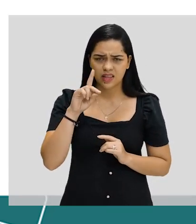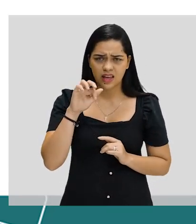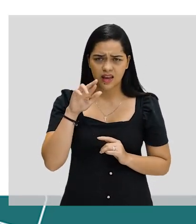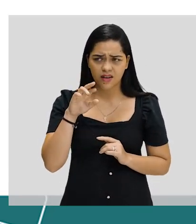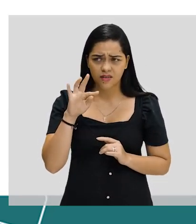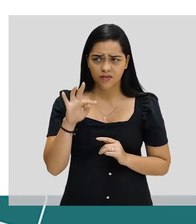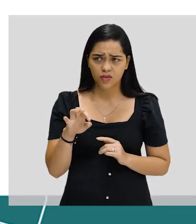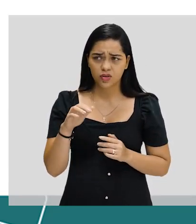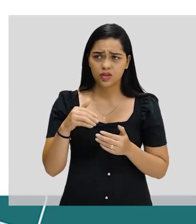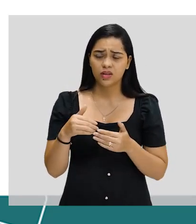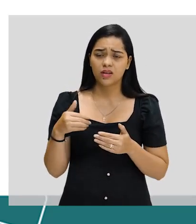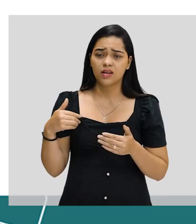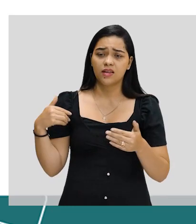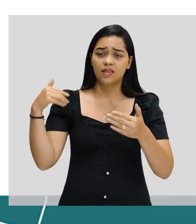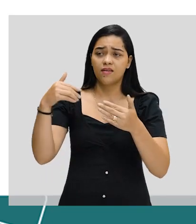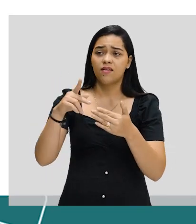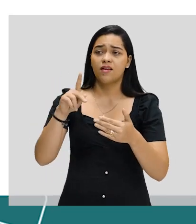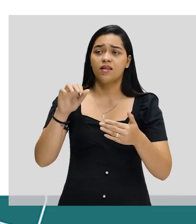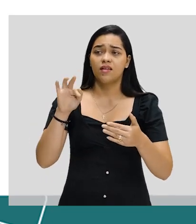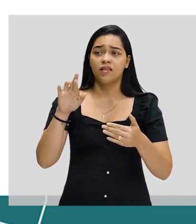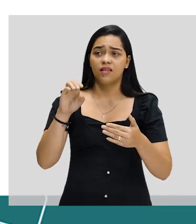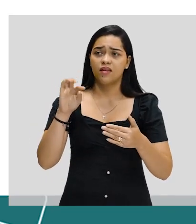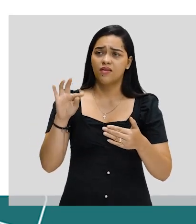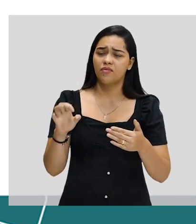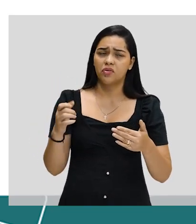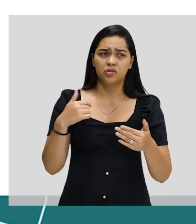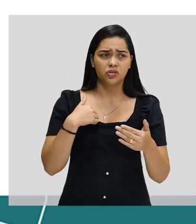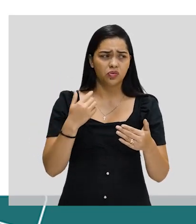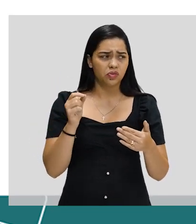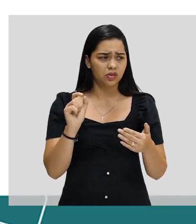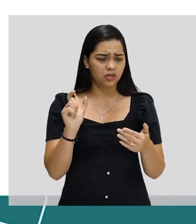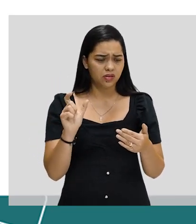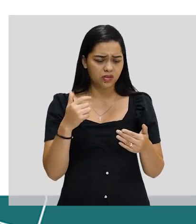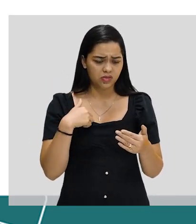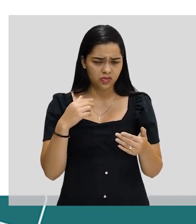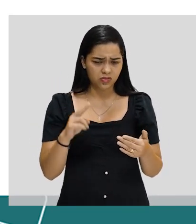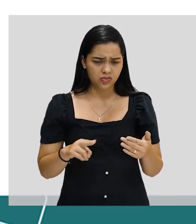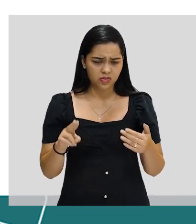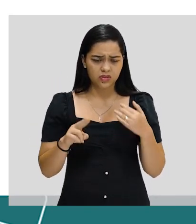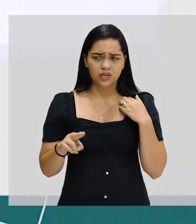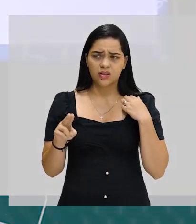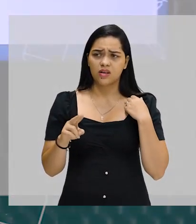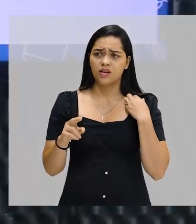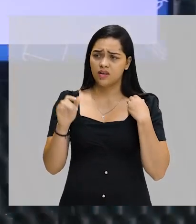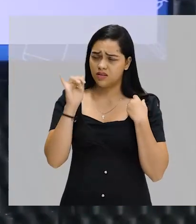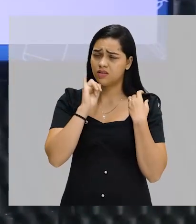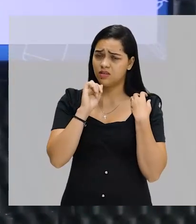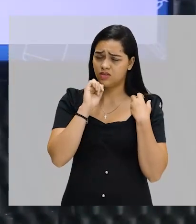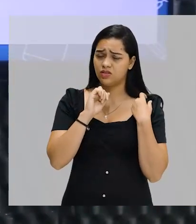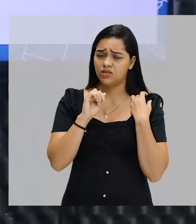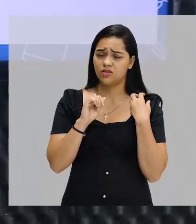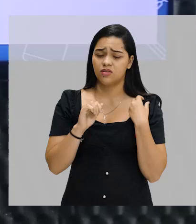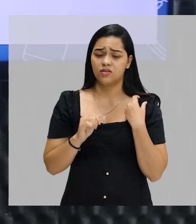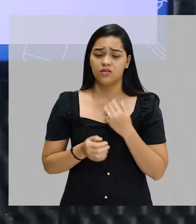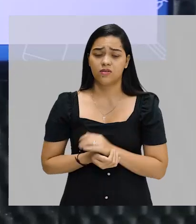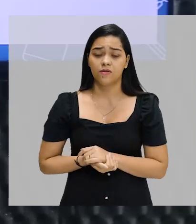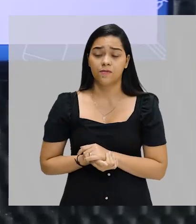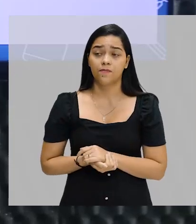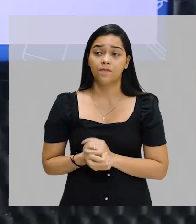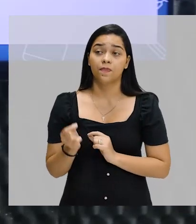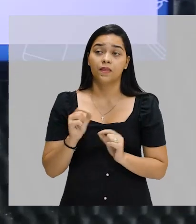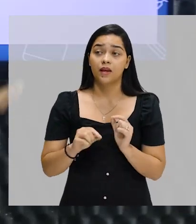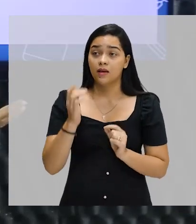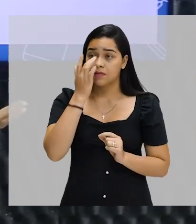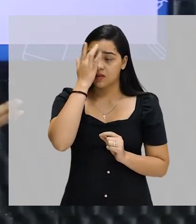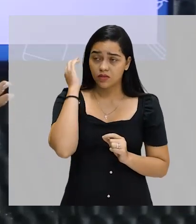Defronte. Mora defronte à minha casa. Não tem mais, professora. Esse termo minha avó usava, Cacau. É verdade, é antigo, mas existe. Gente, aquilo que as